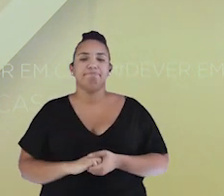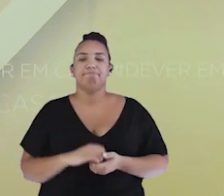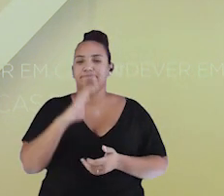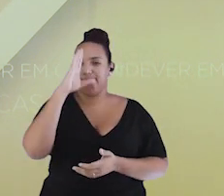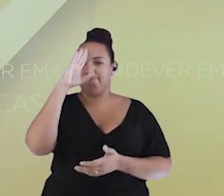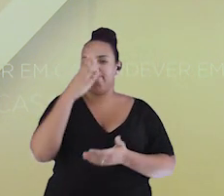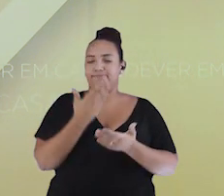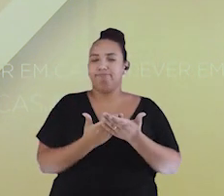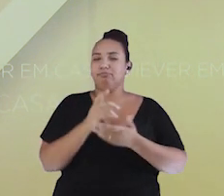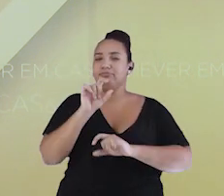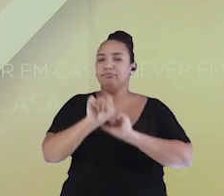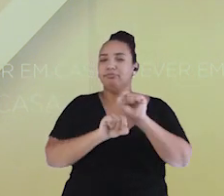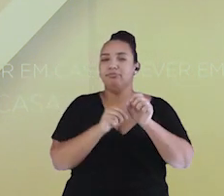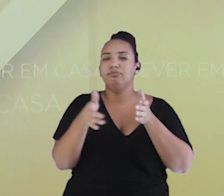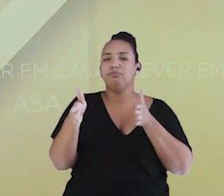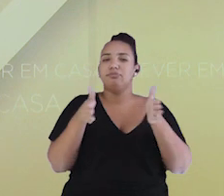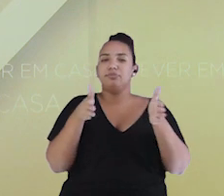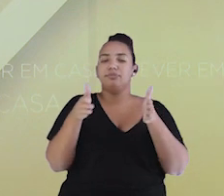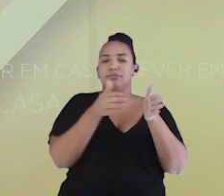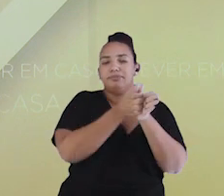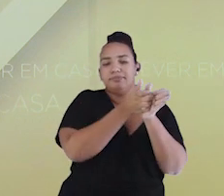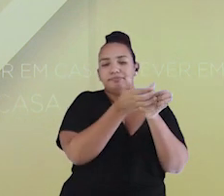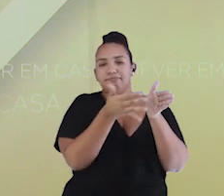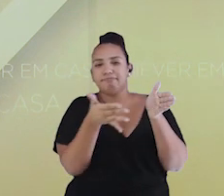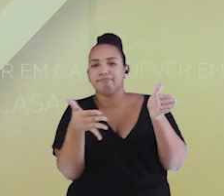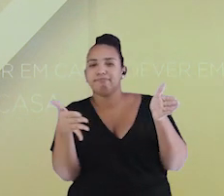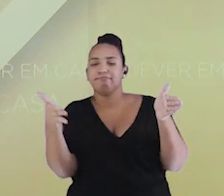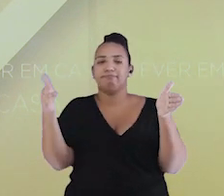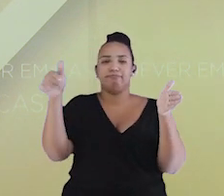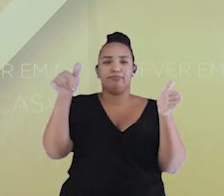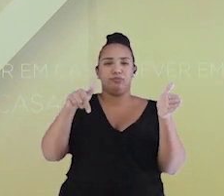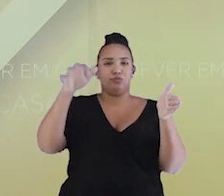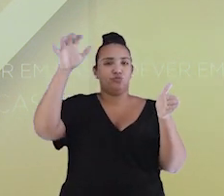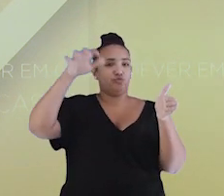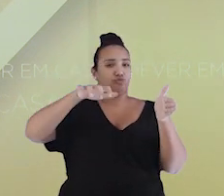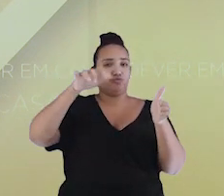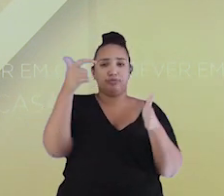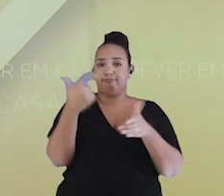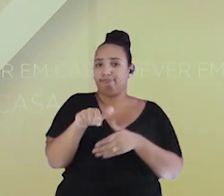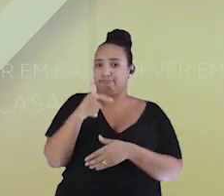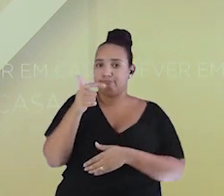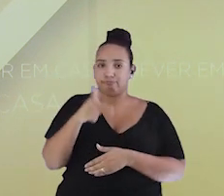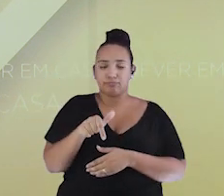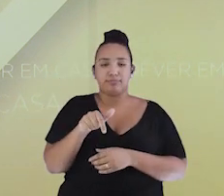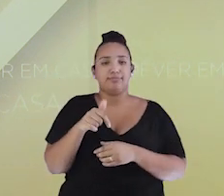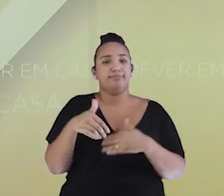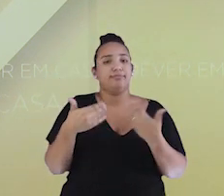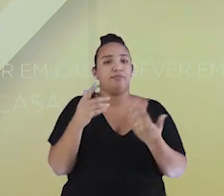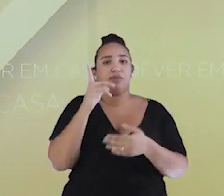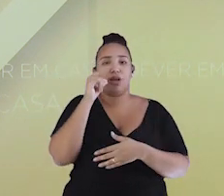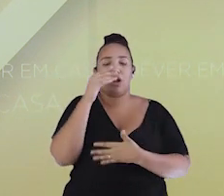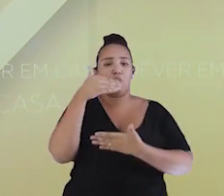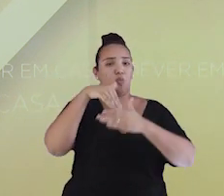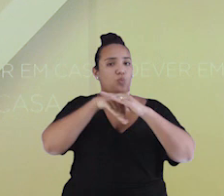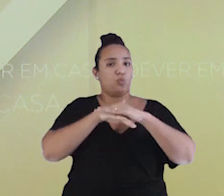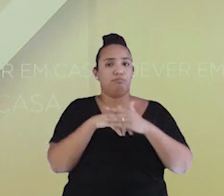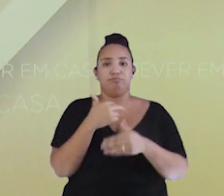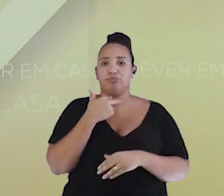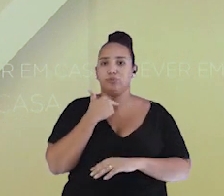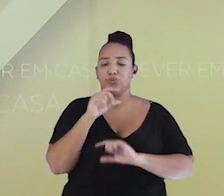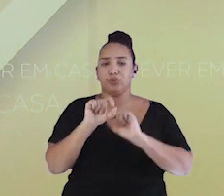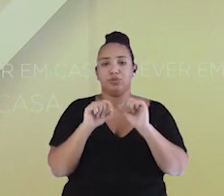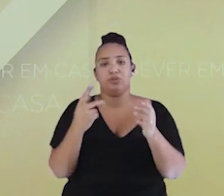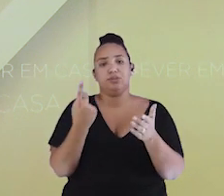Acredita-se que um longo período de estiagem, ou seja, um grande espaço de tempo sem chover e poder